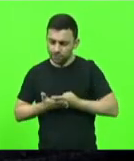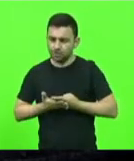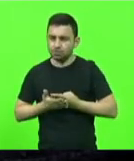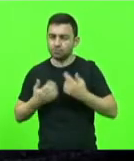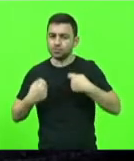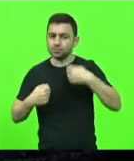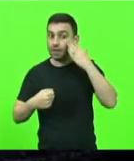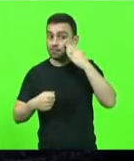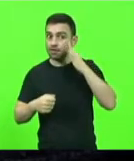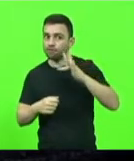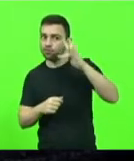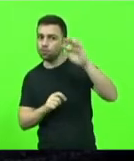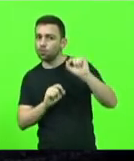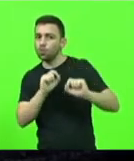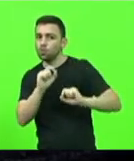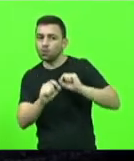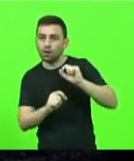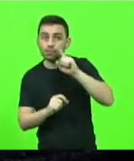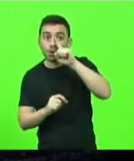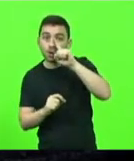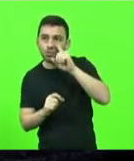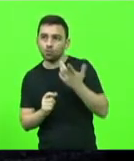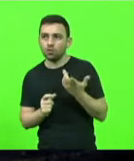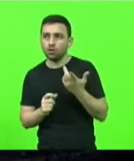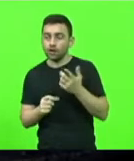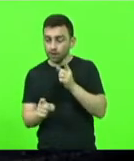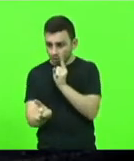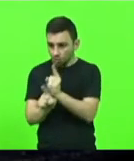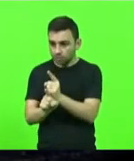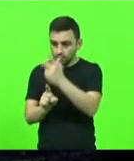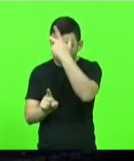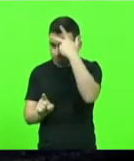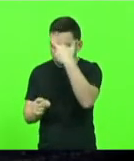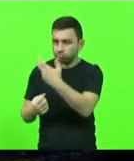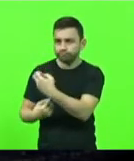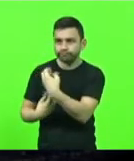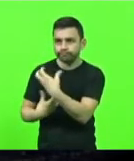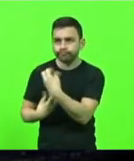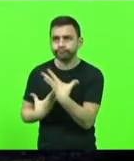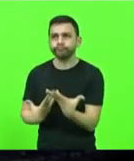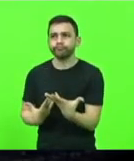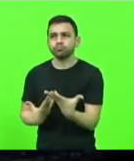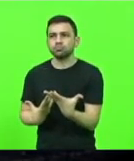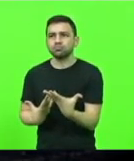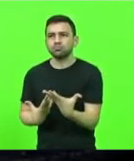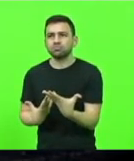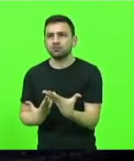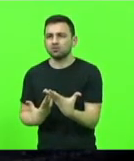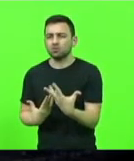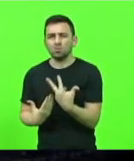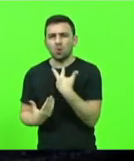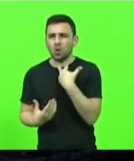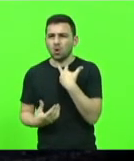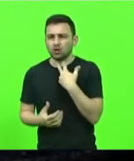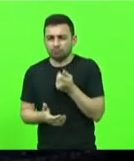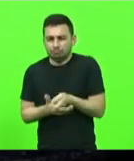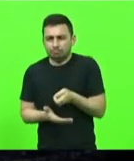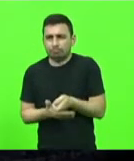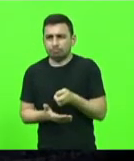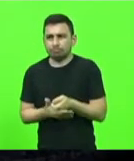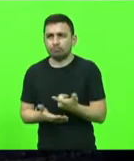risco antes de avançar encontre um mentor em quem se espelhar não se trate como um Carrasco